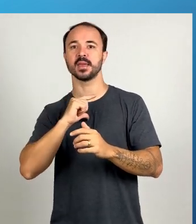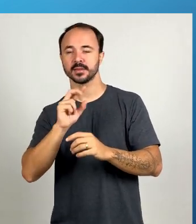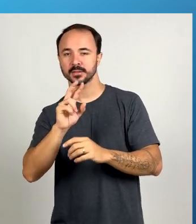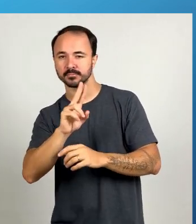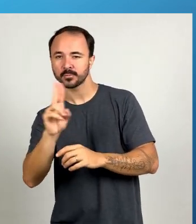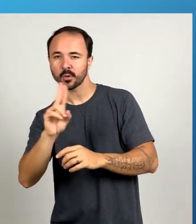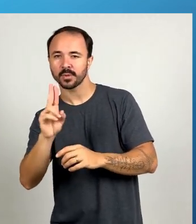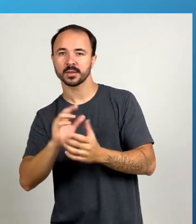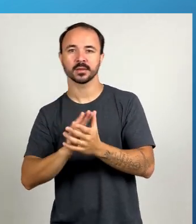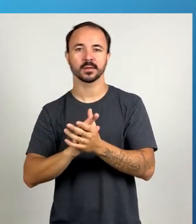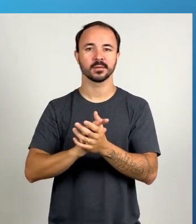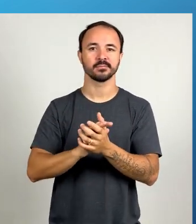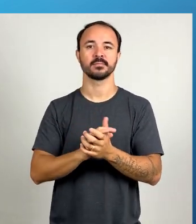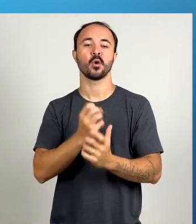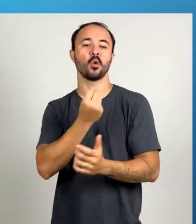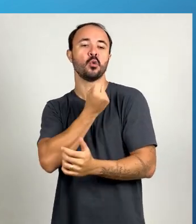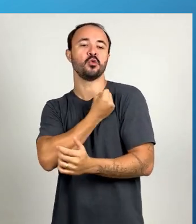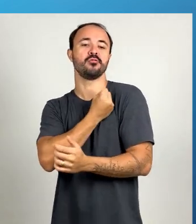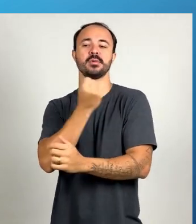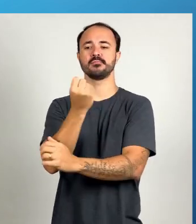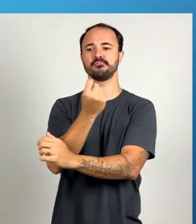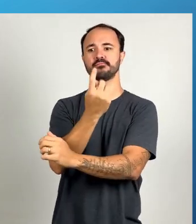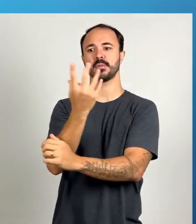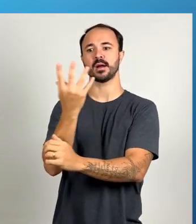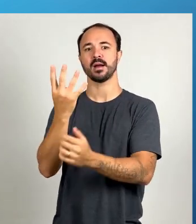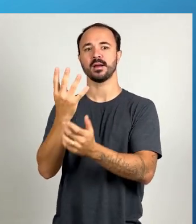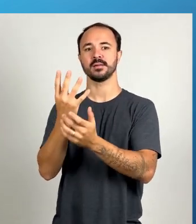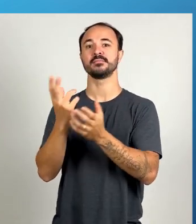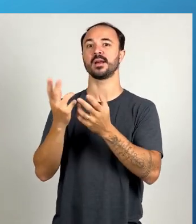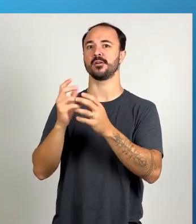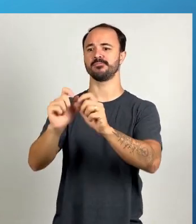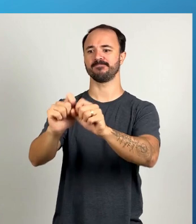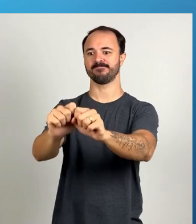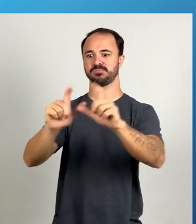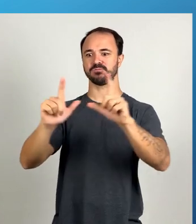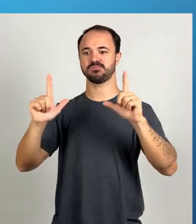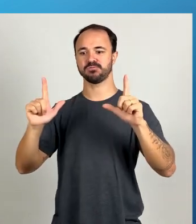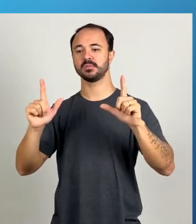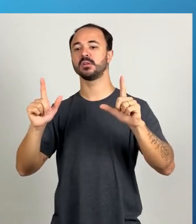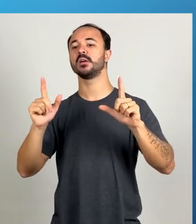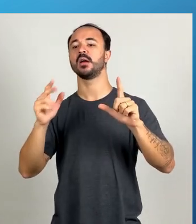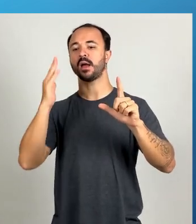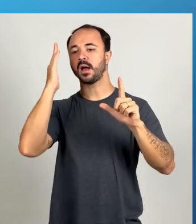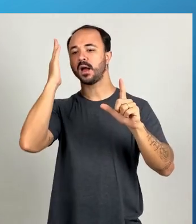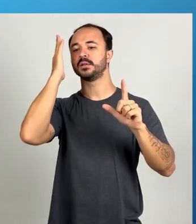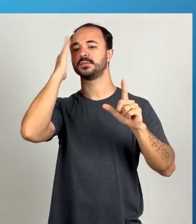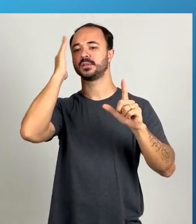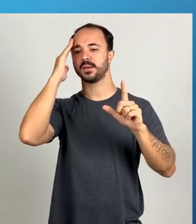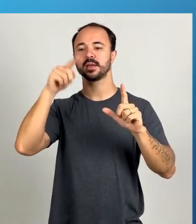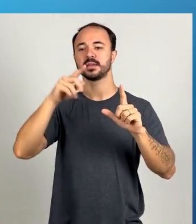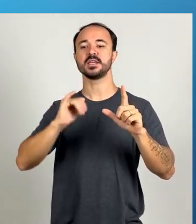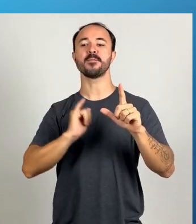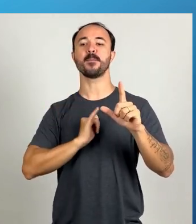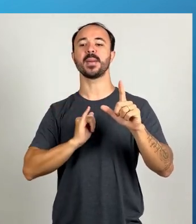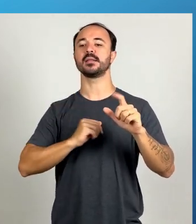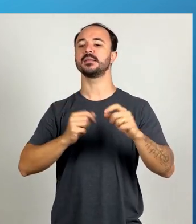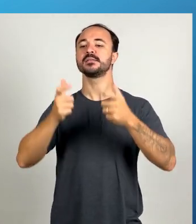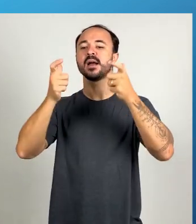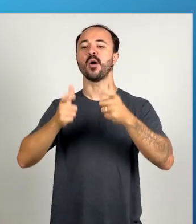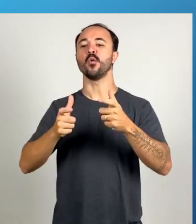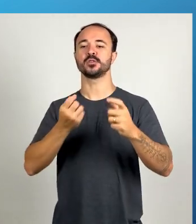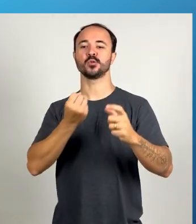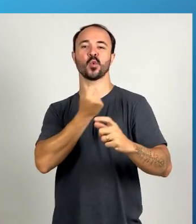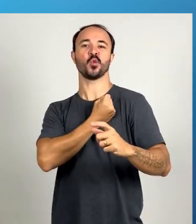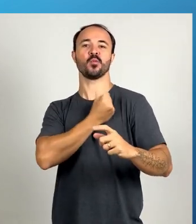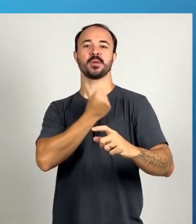coordenadas, né? Por isso que a prof deu um zoom aqui mais para cima para você identificar os números, o endereço de Imperatriz